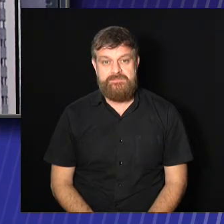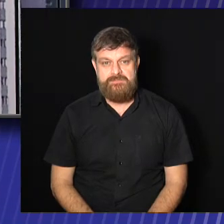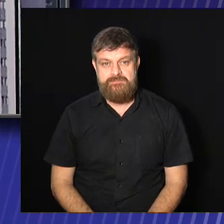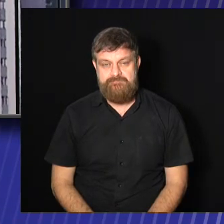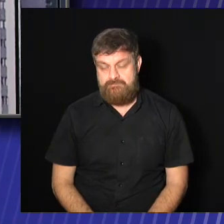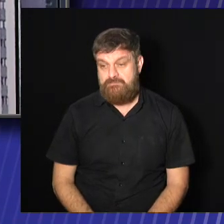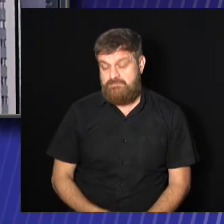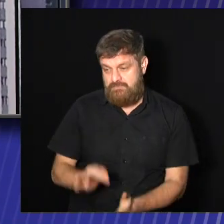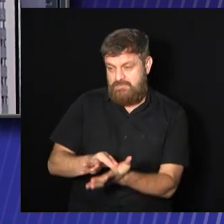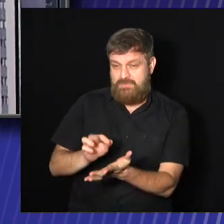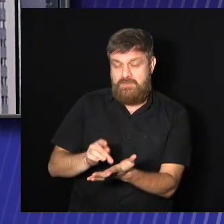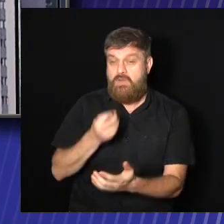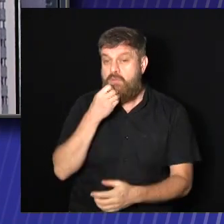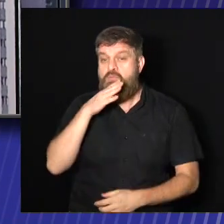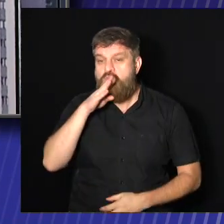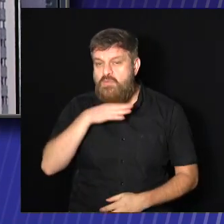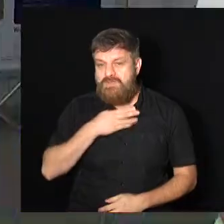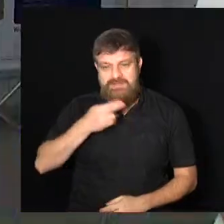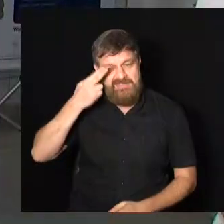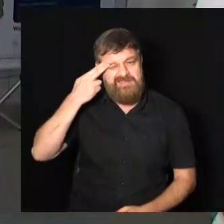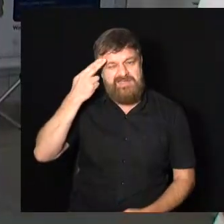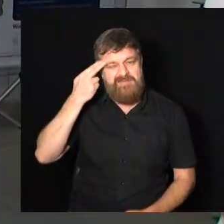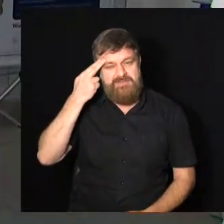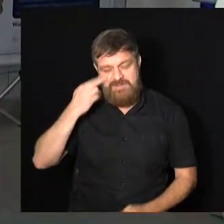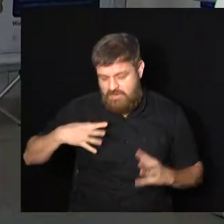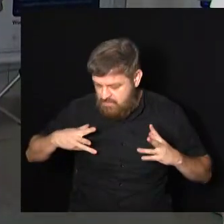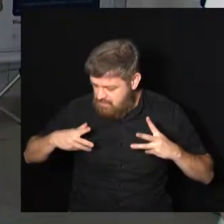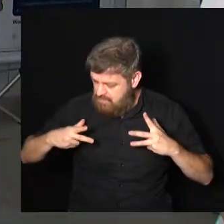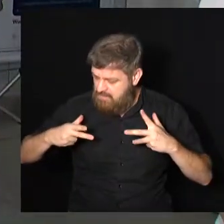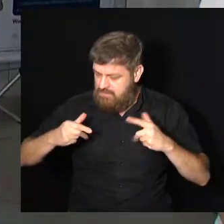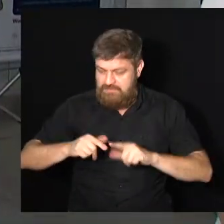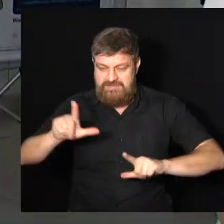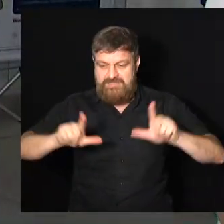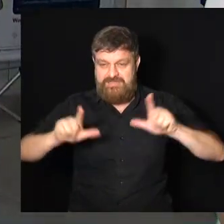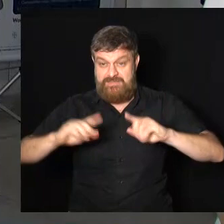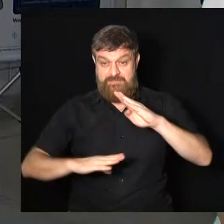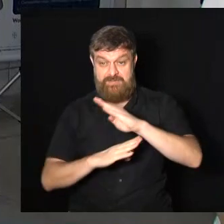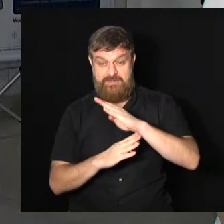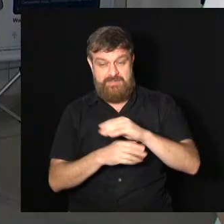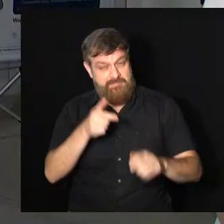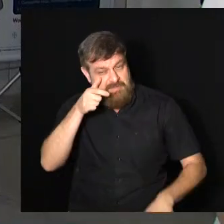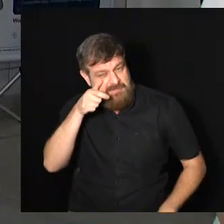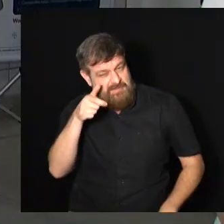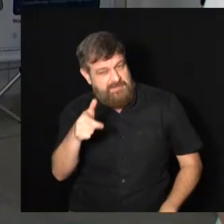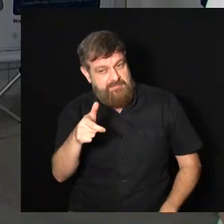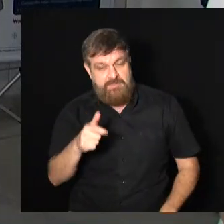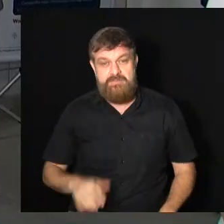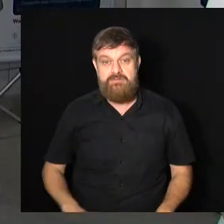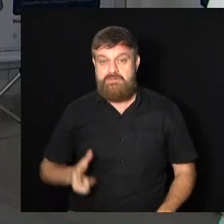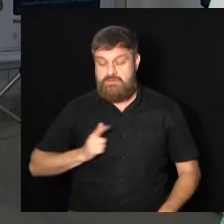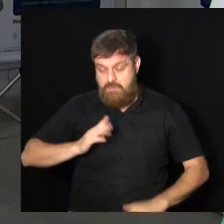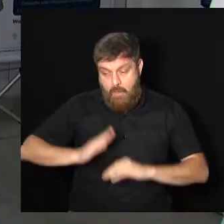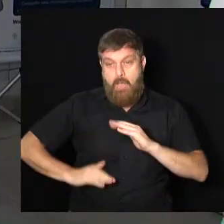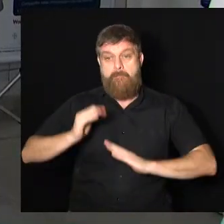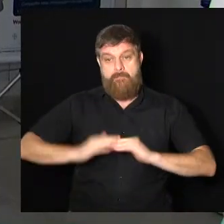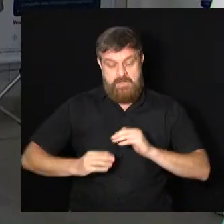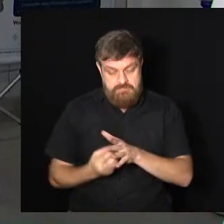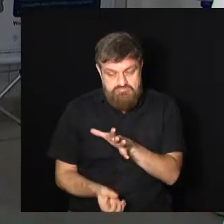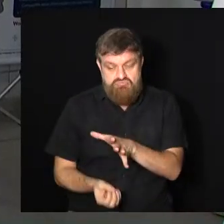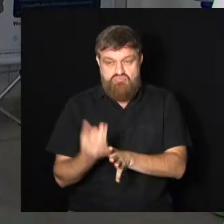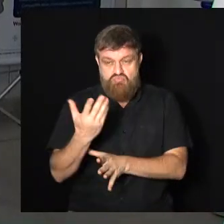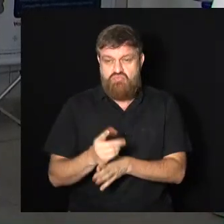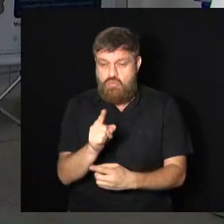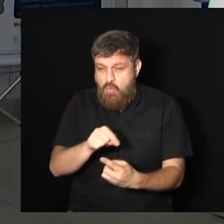Pois é, boa tarde para você, Gabriel Castro, boa tarde para todo mundo ligado no Jornal Câmara Notícia. São ações que estão sendo